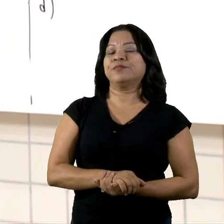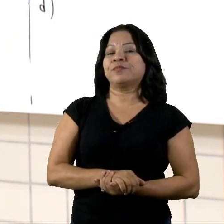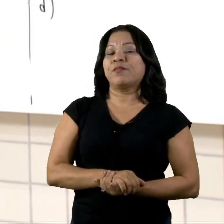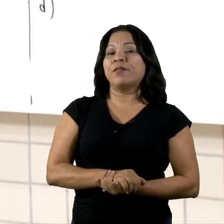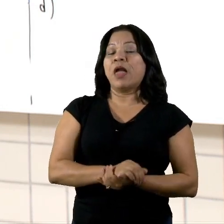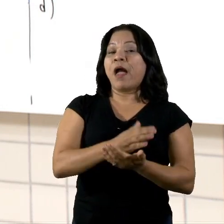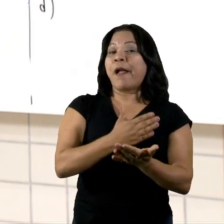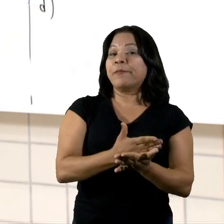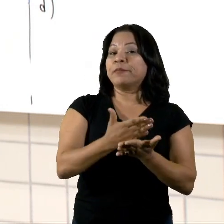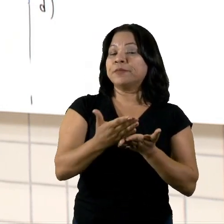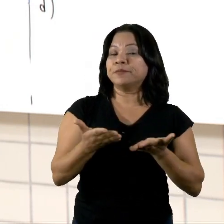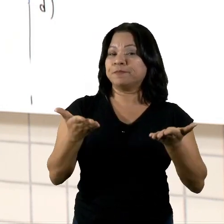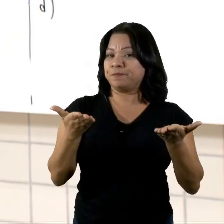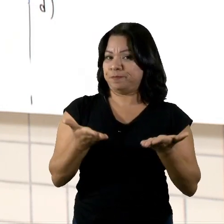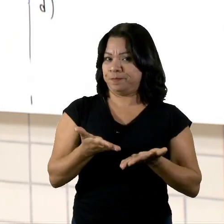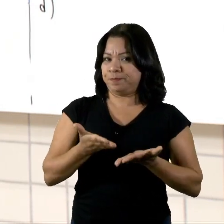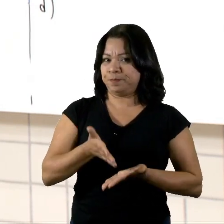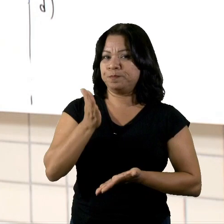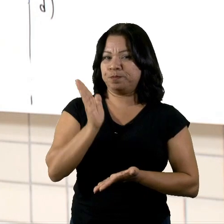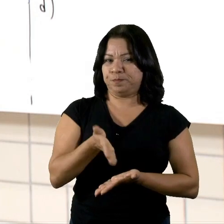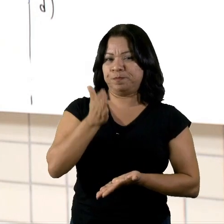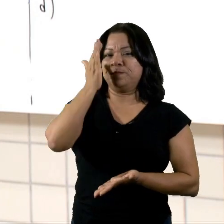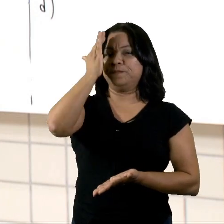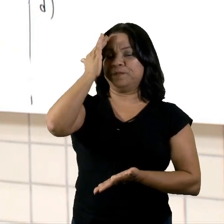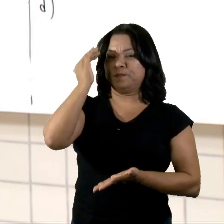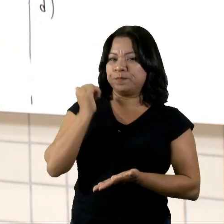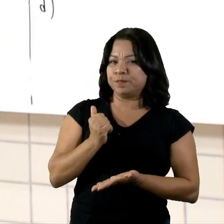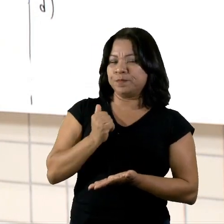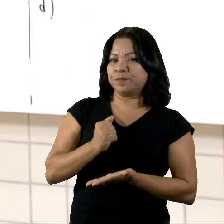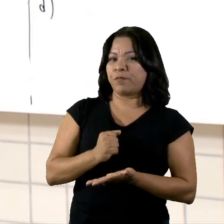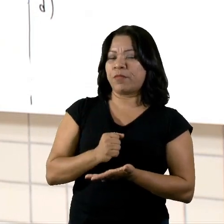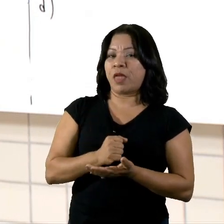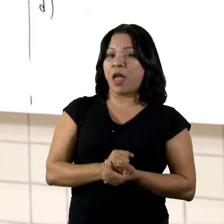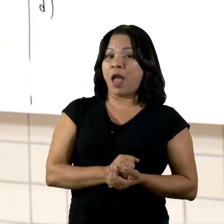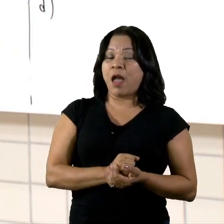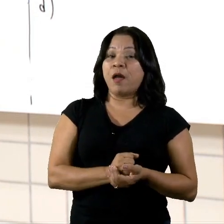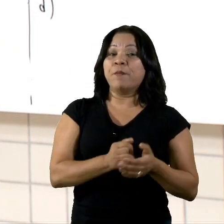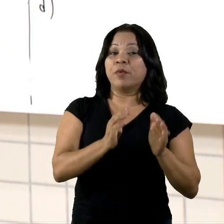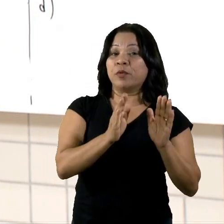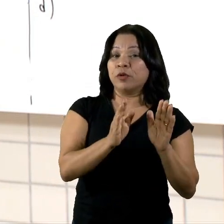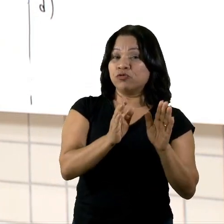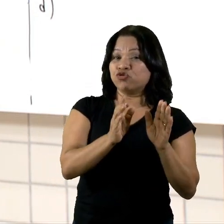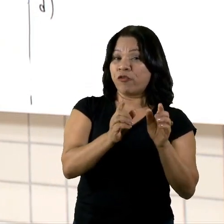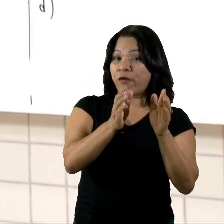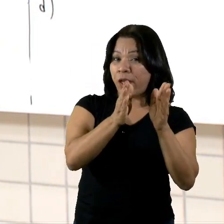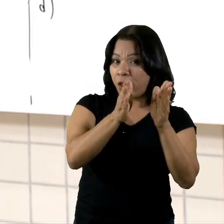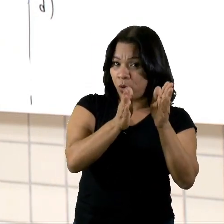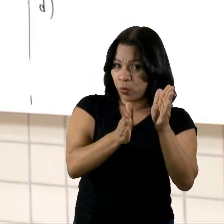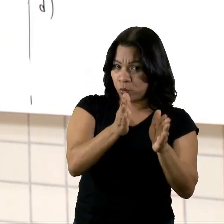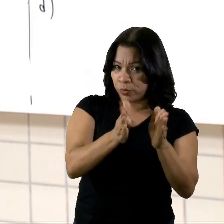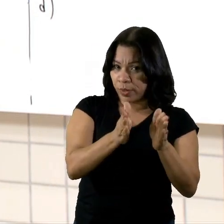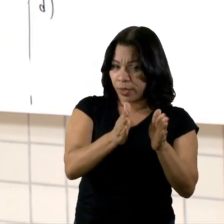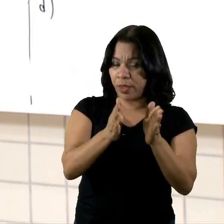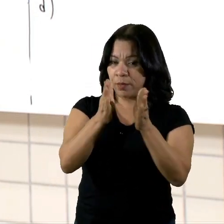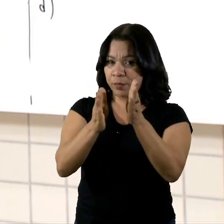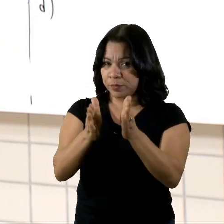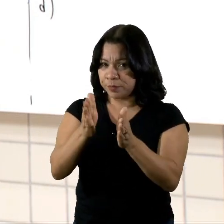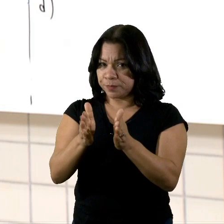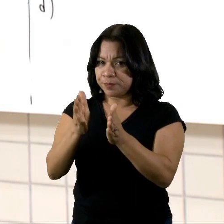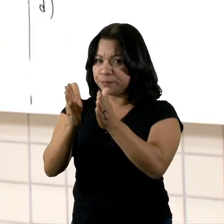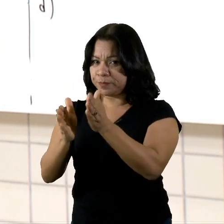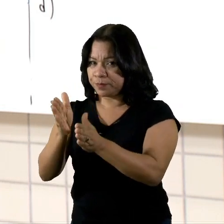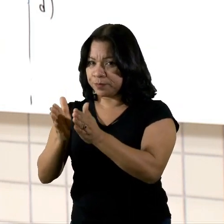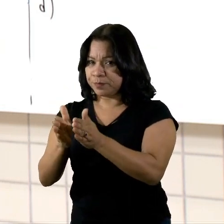A partir de agora, nós já sabemos que quando tivermos um termo de uma expressão algébrica só com parte